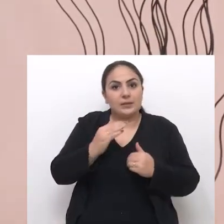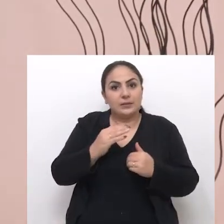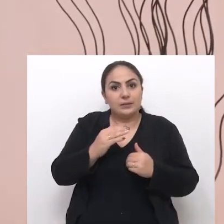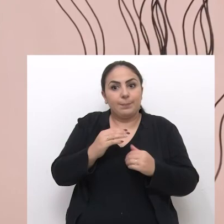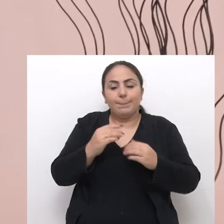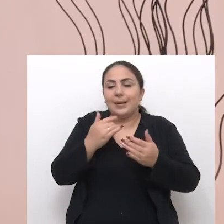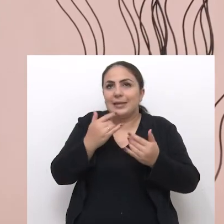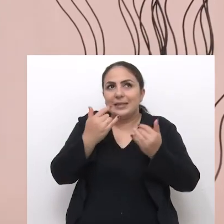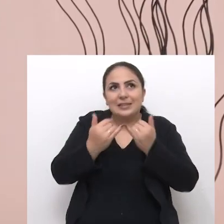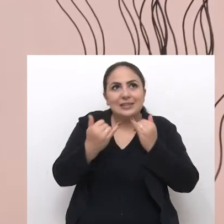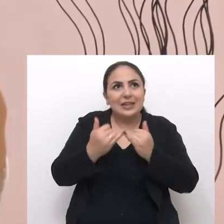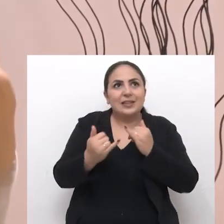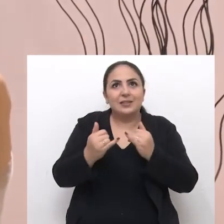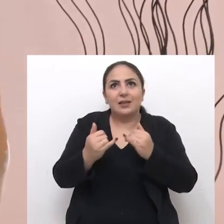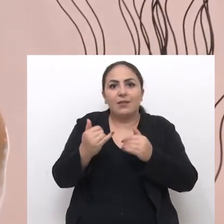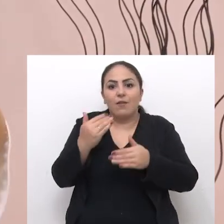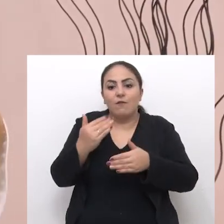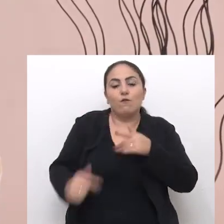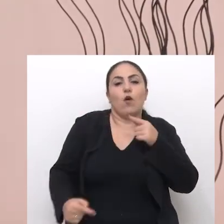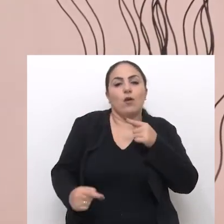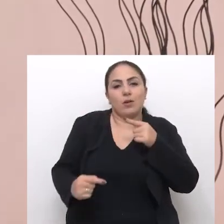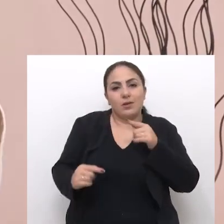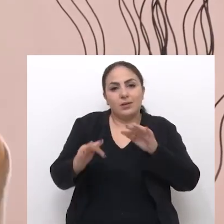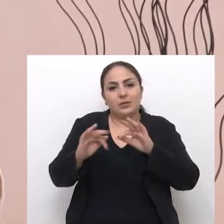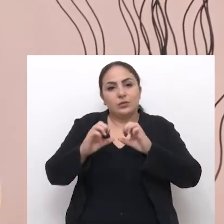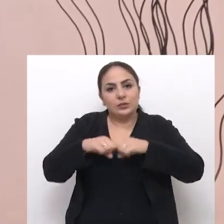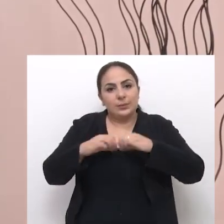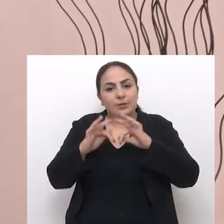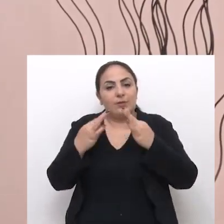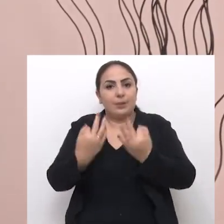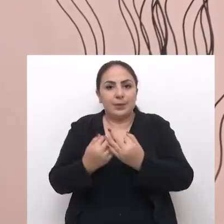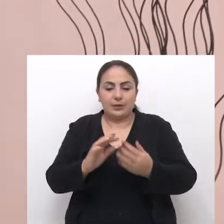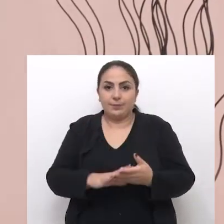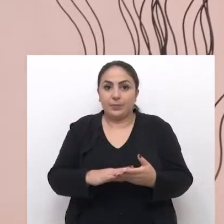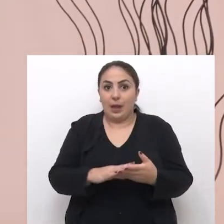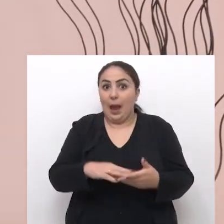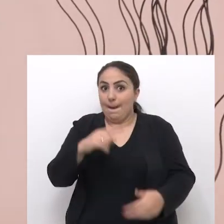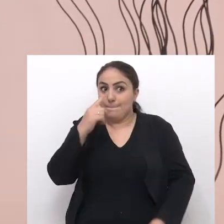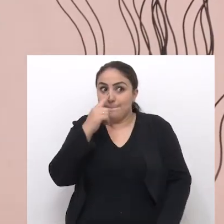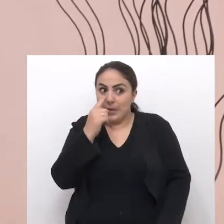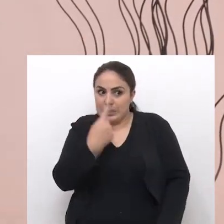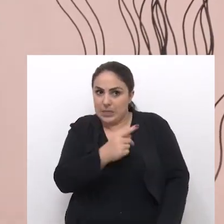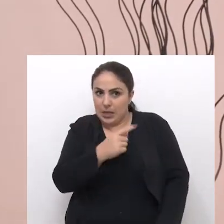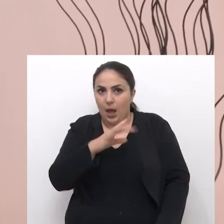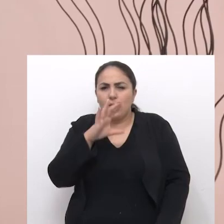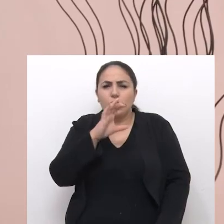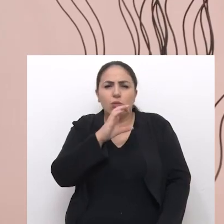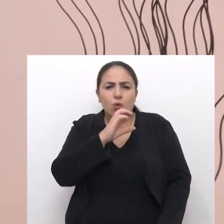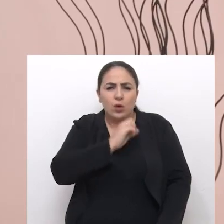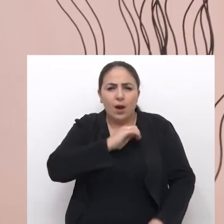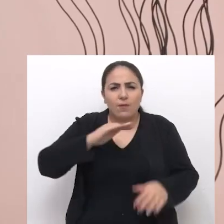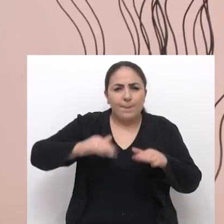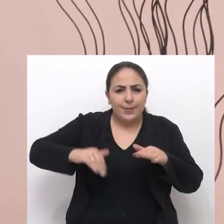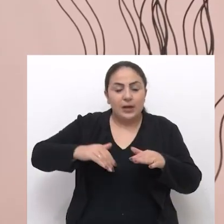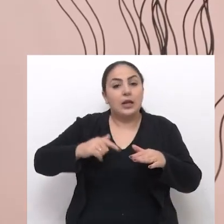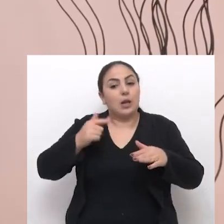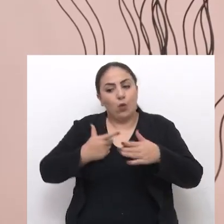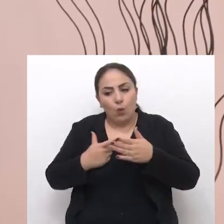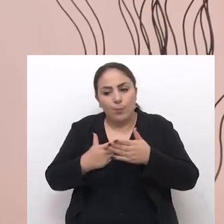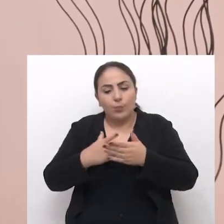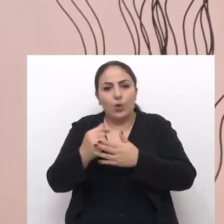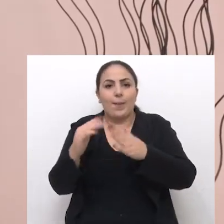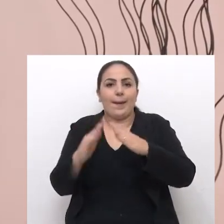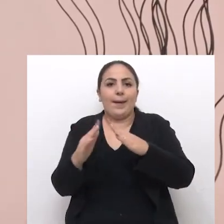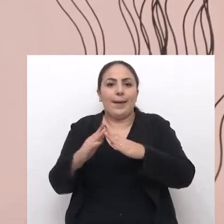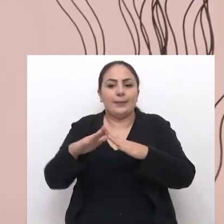sentia pertencer ao sistema da família. E aí, a mãe adorava a praia. Então ele comprou uma casa de praia para